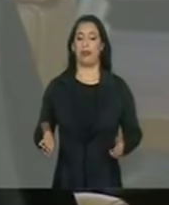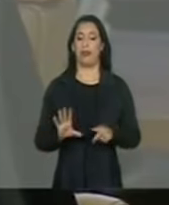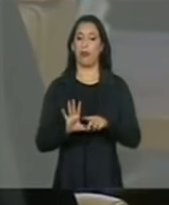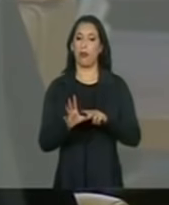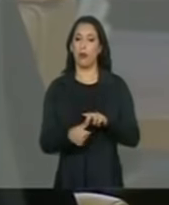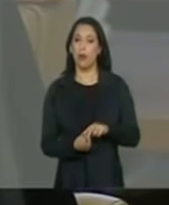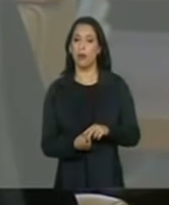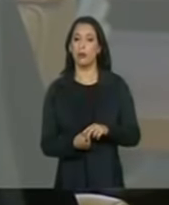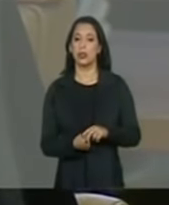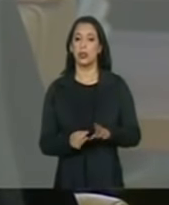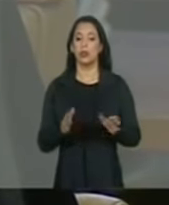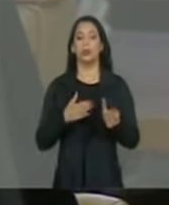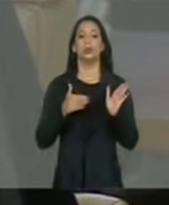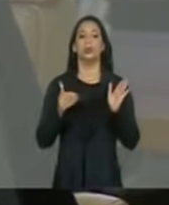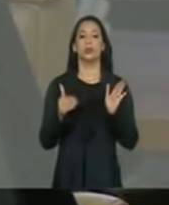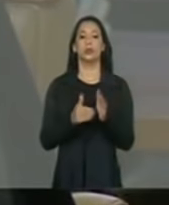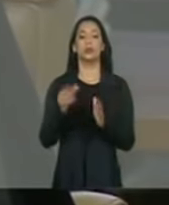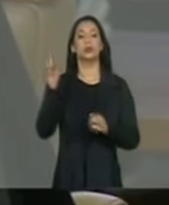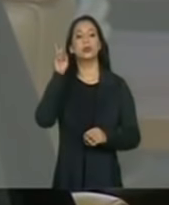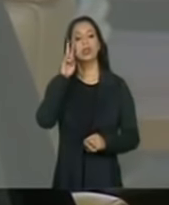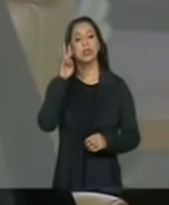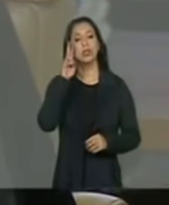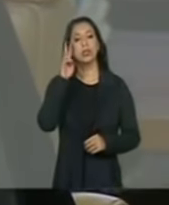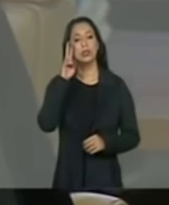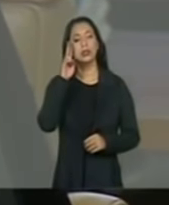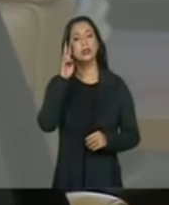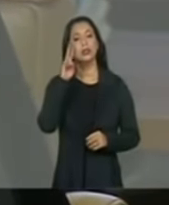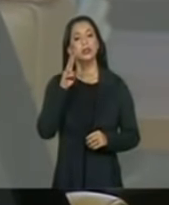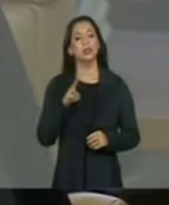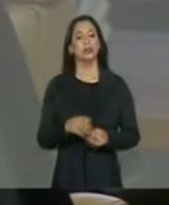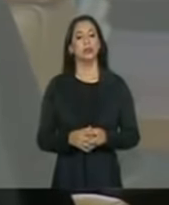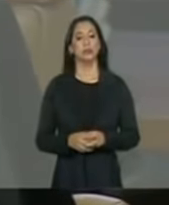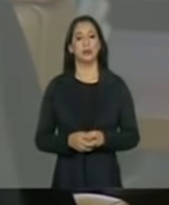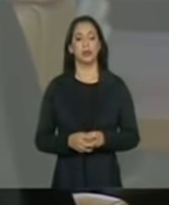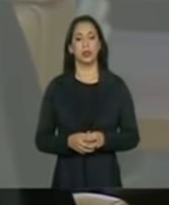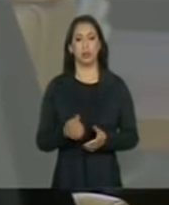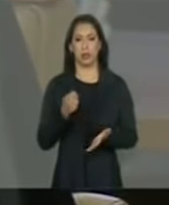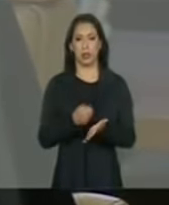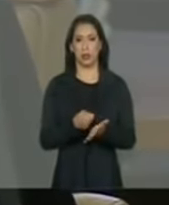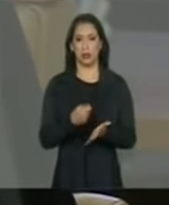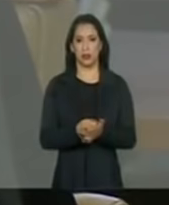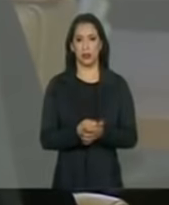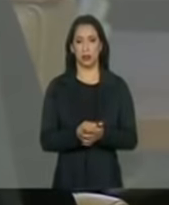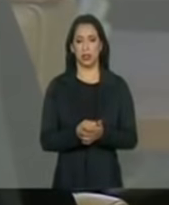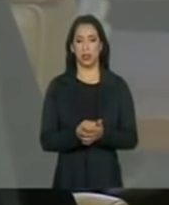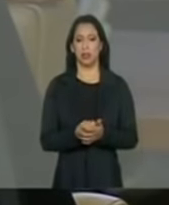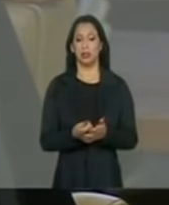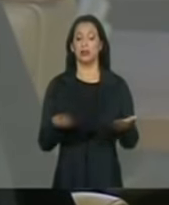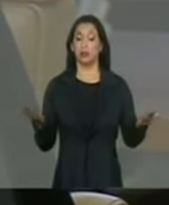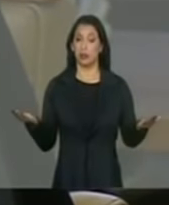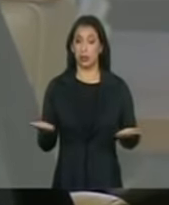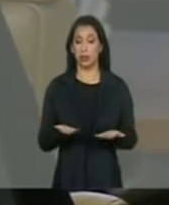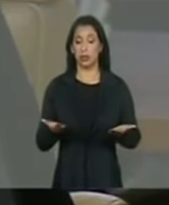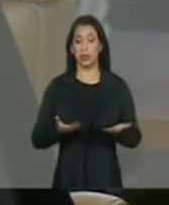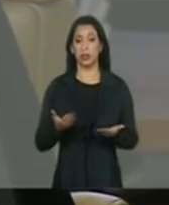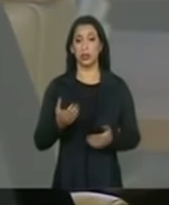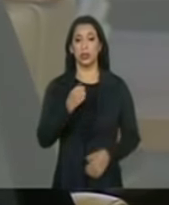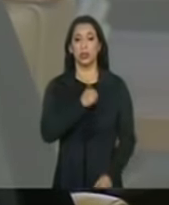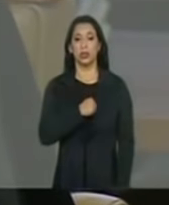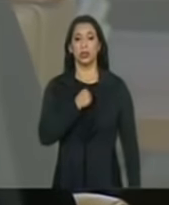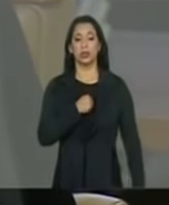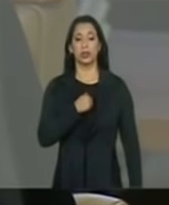permite relembrar a afirmação inquestionavelmente atual do saudoso ministro aliomar